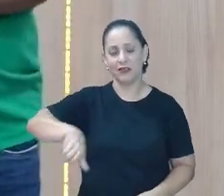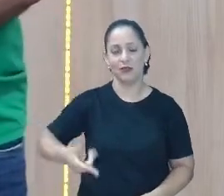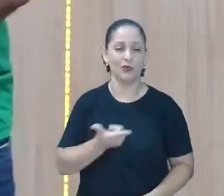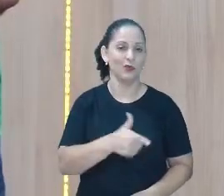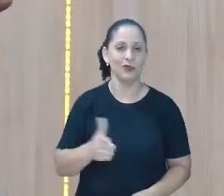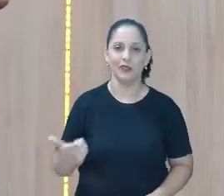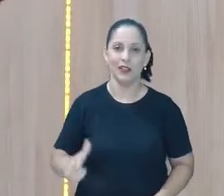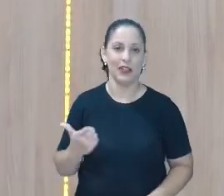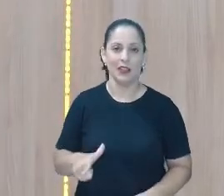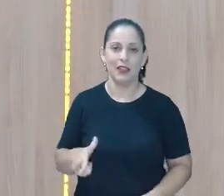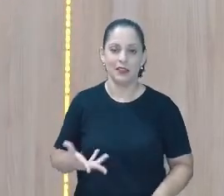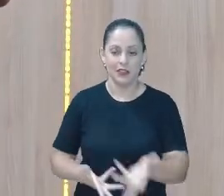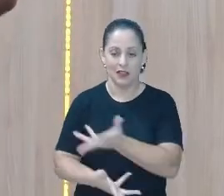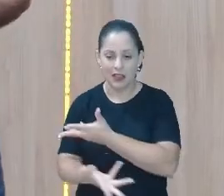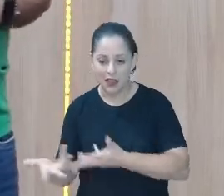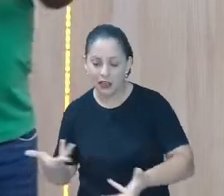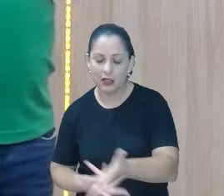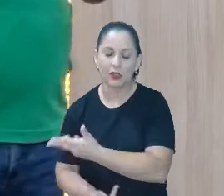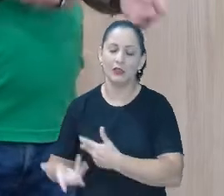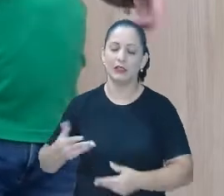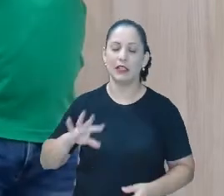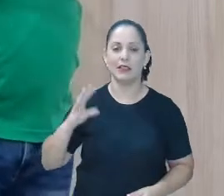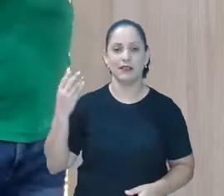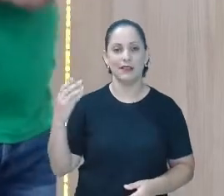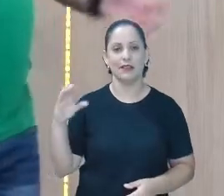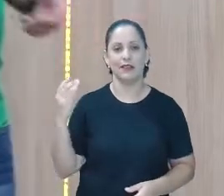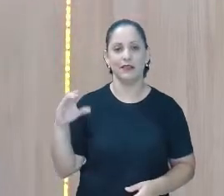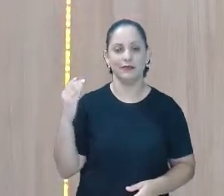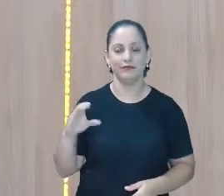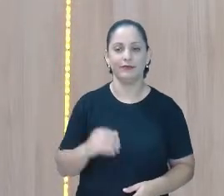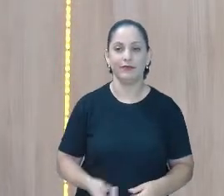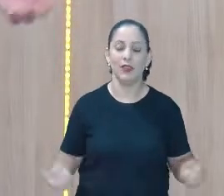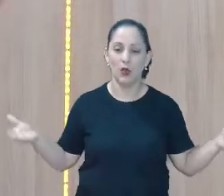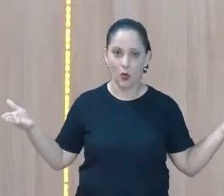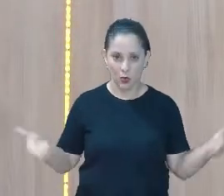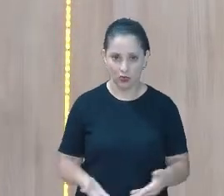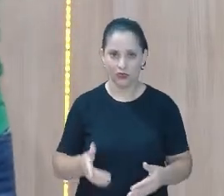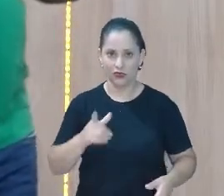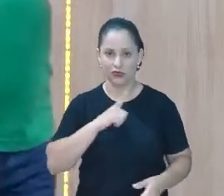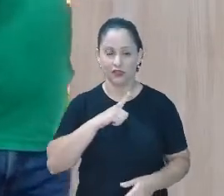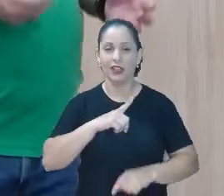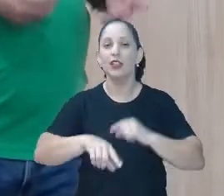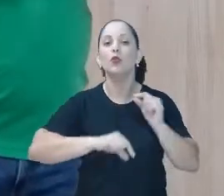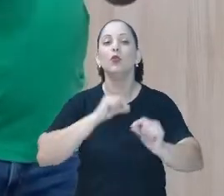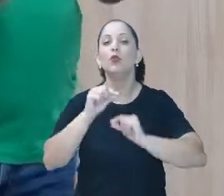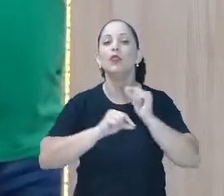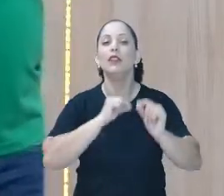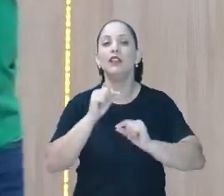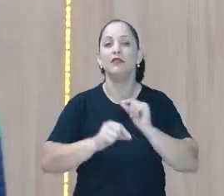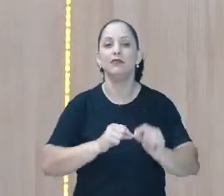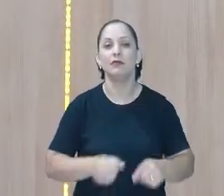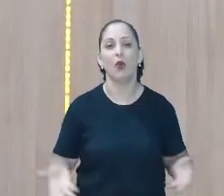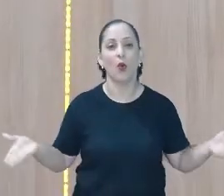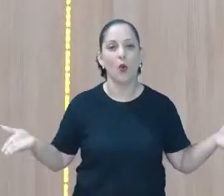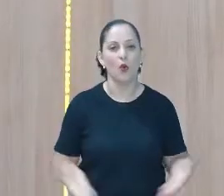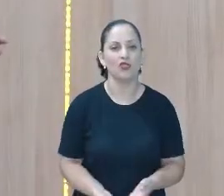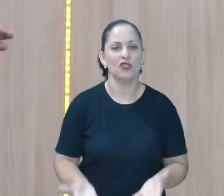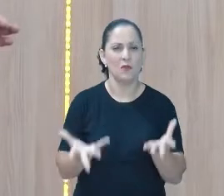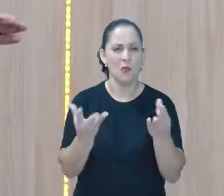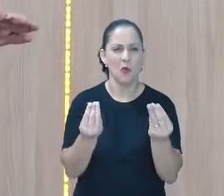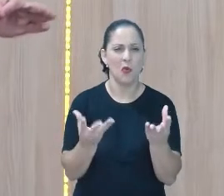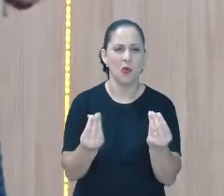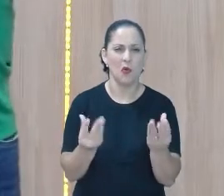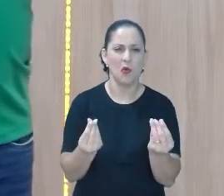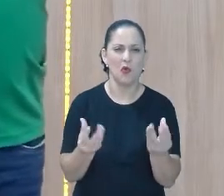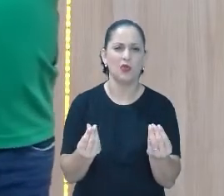serem produzidas. Por que é que eu digo isso, professora? Porque hoje a gente lida muito, né, com uma coisa chamada de fake